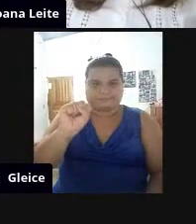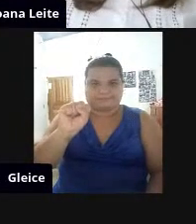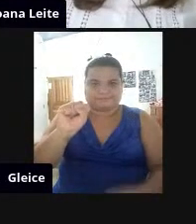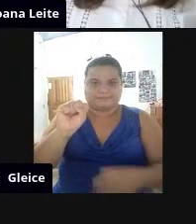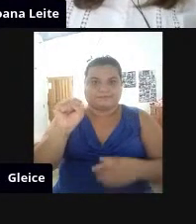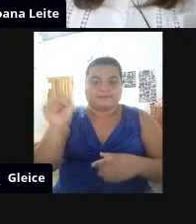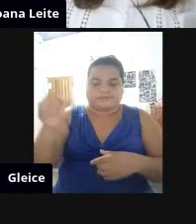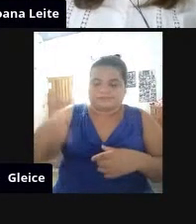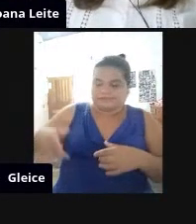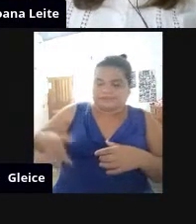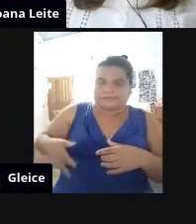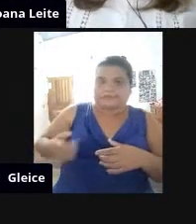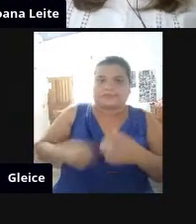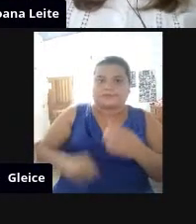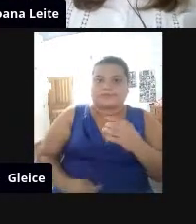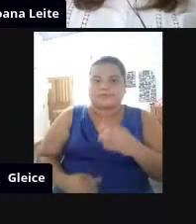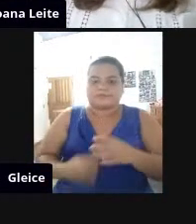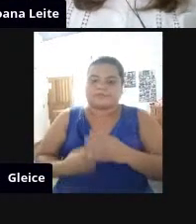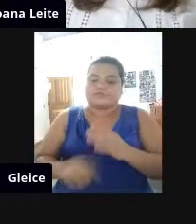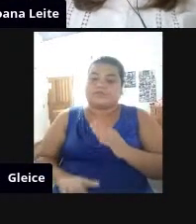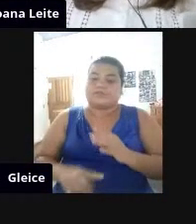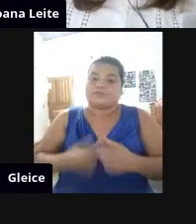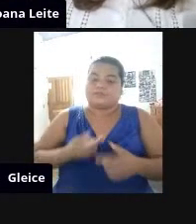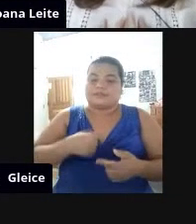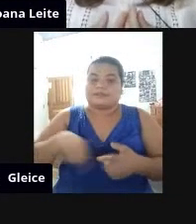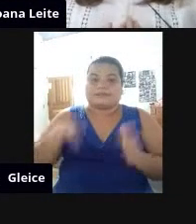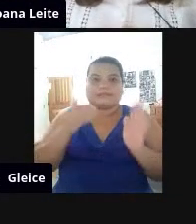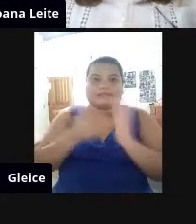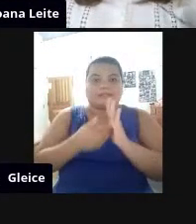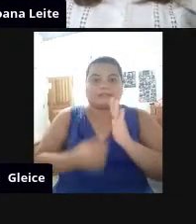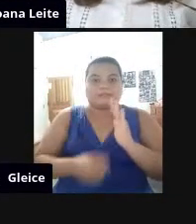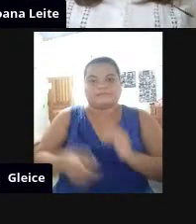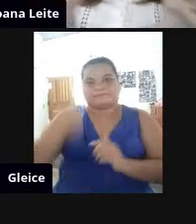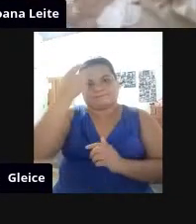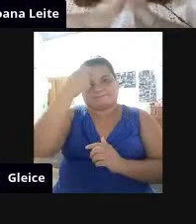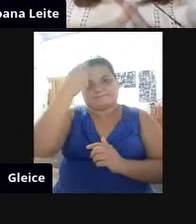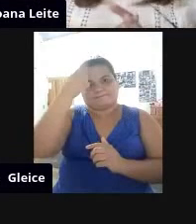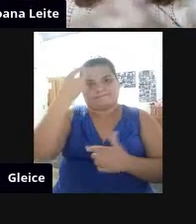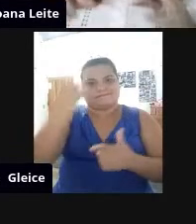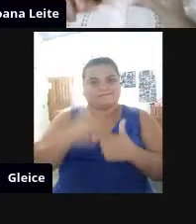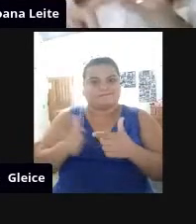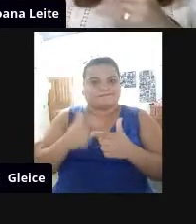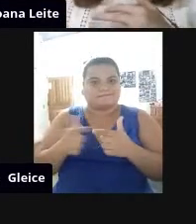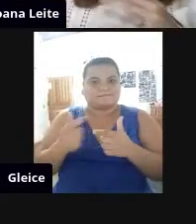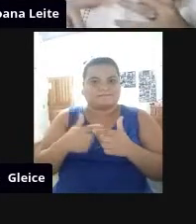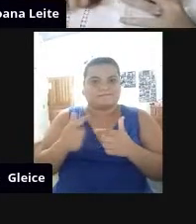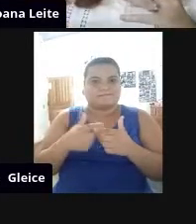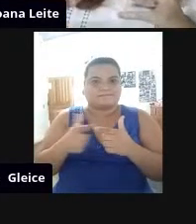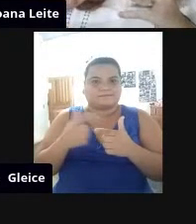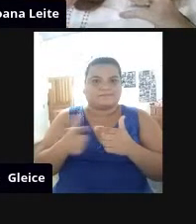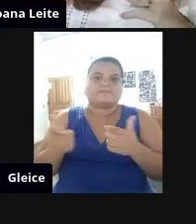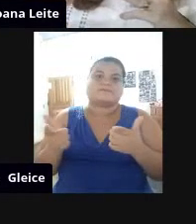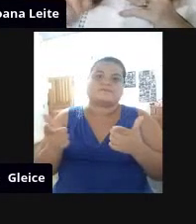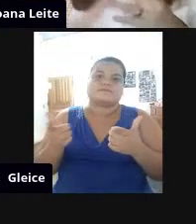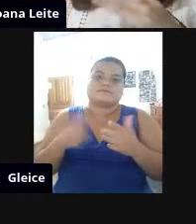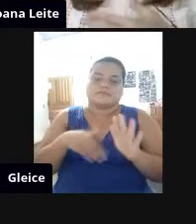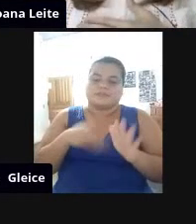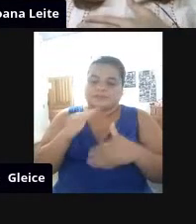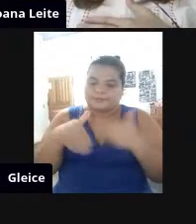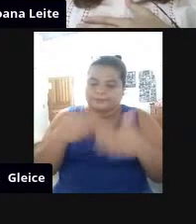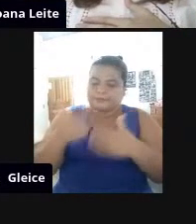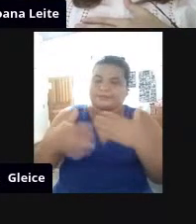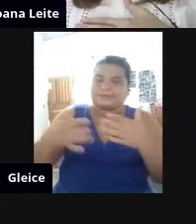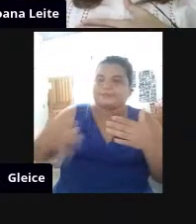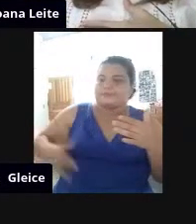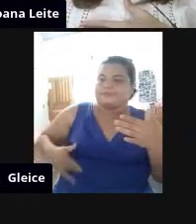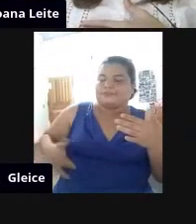cérebro, tá? Então, e isso é associado a todo esse complexo que a gente está vendo, processo inflamatório,